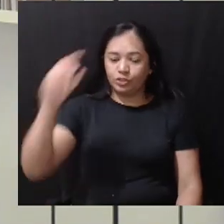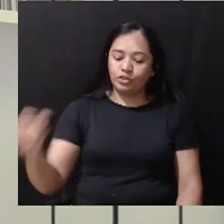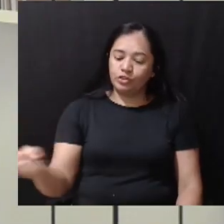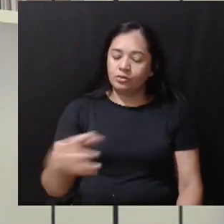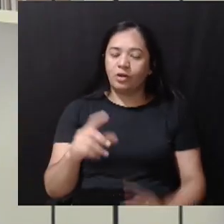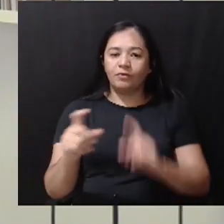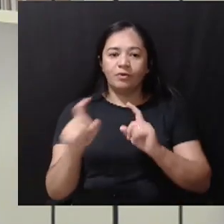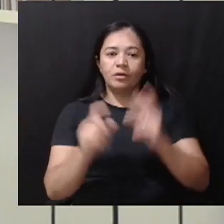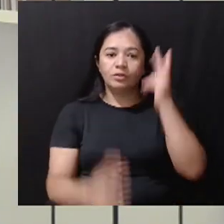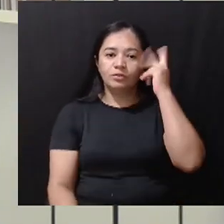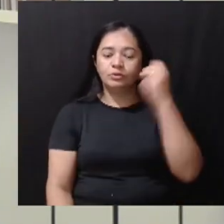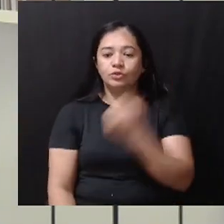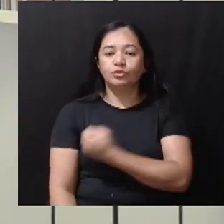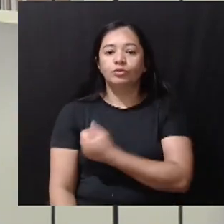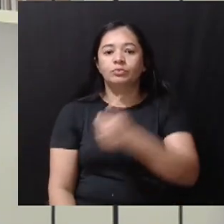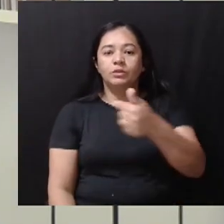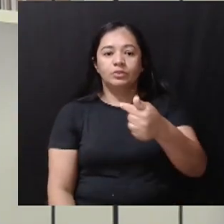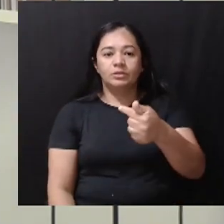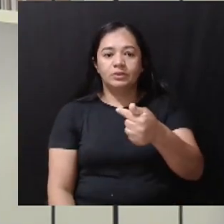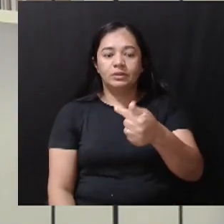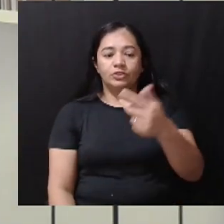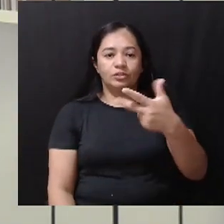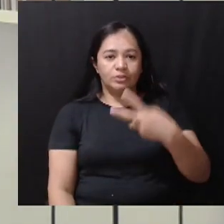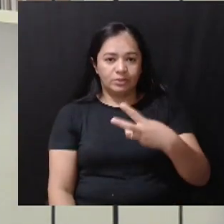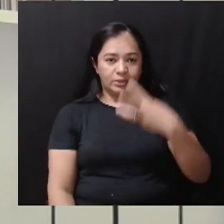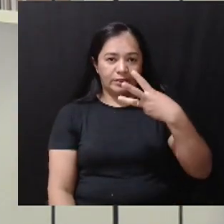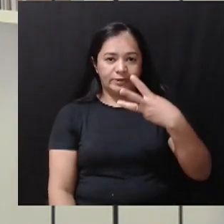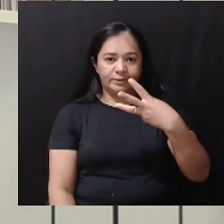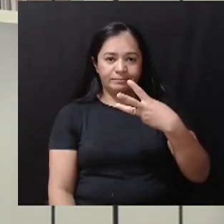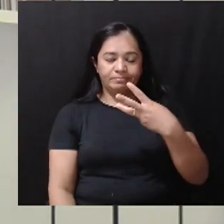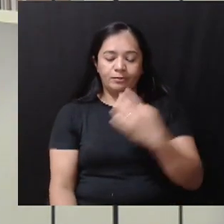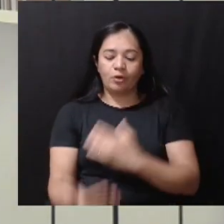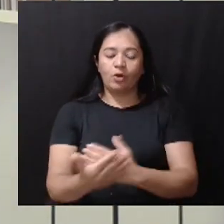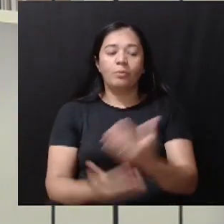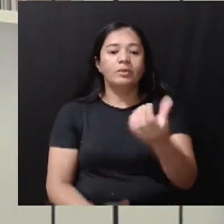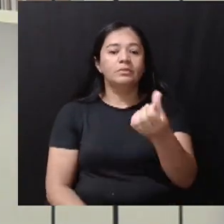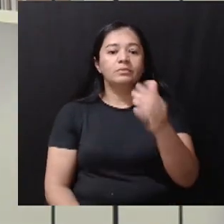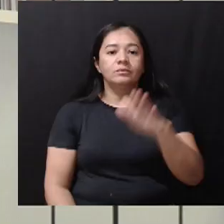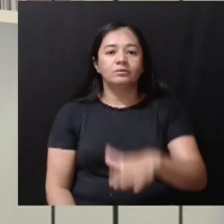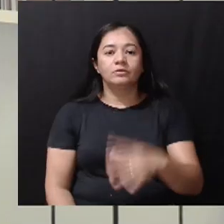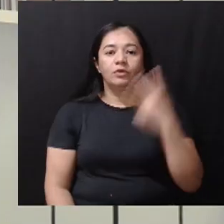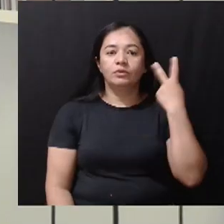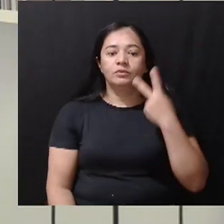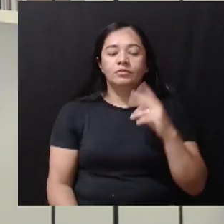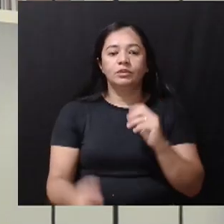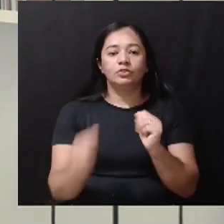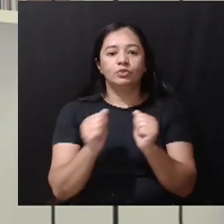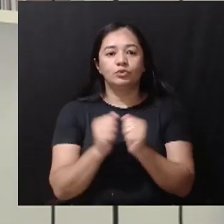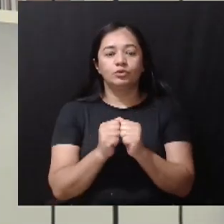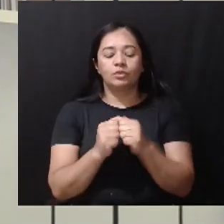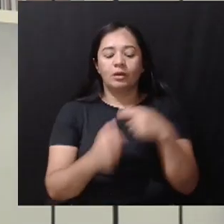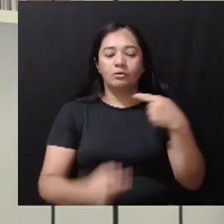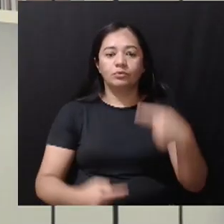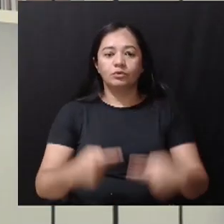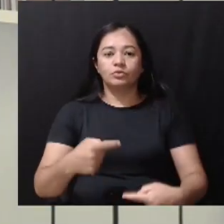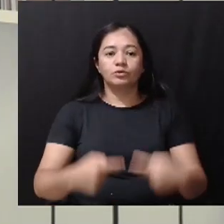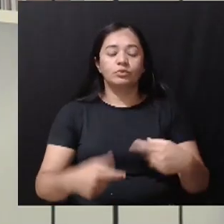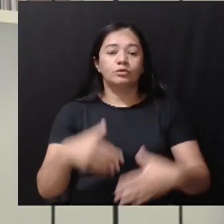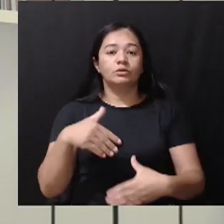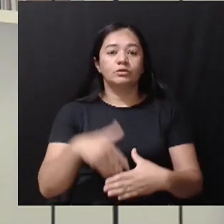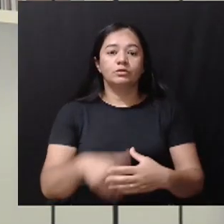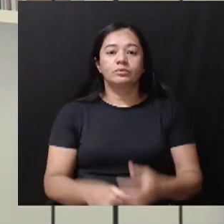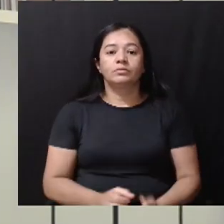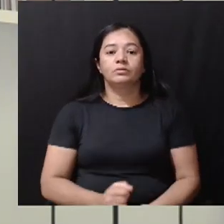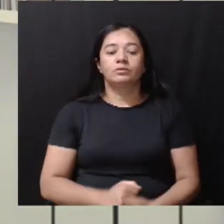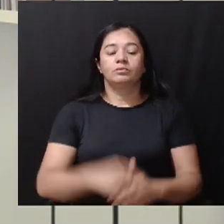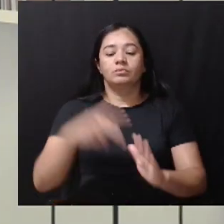número 73. A partir das 6 horas da tarde, os vereadores vão se reunir para discutir e votar 7 projetos